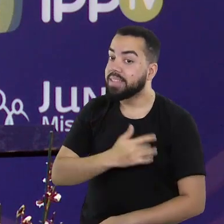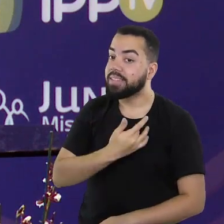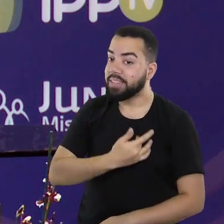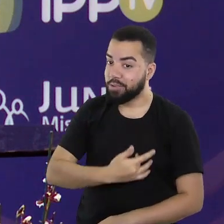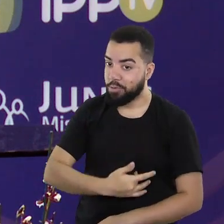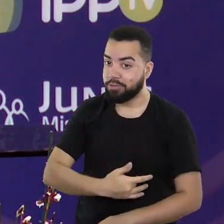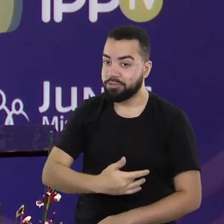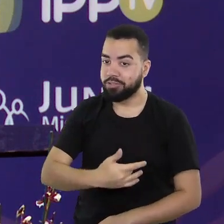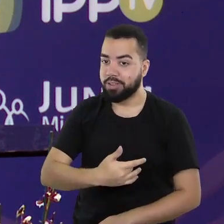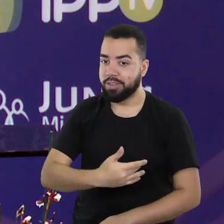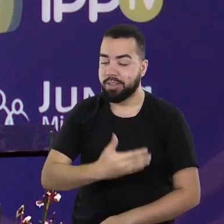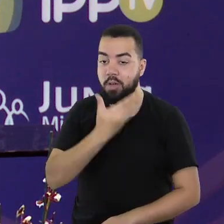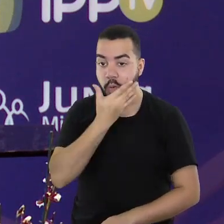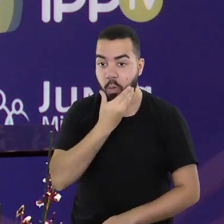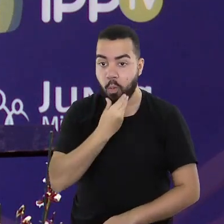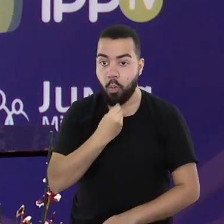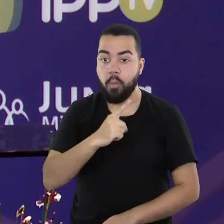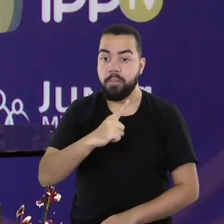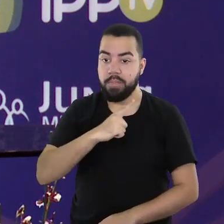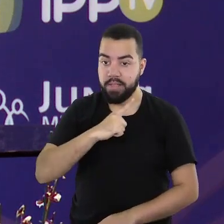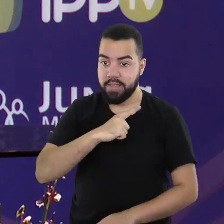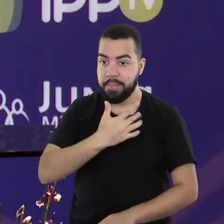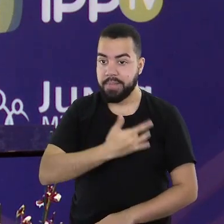para com ele.